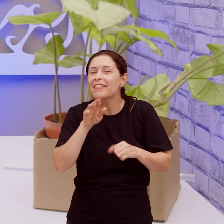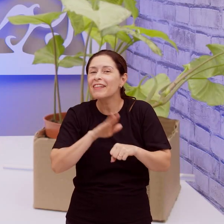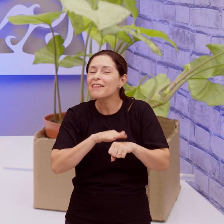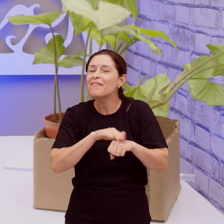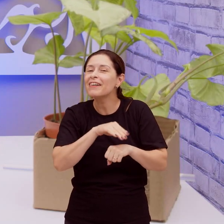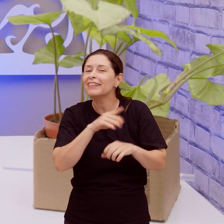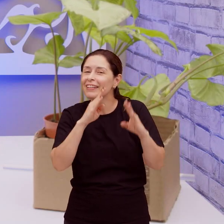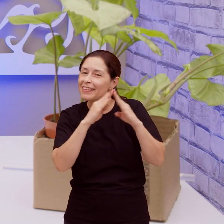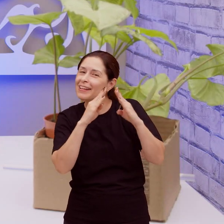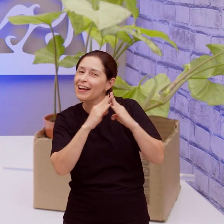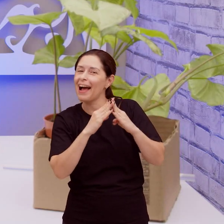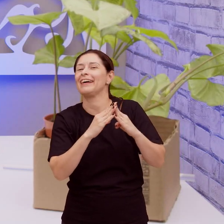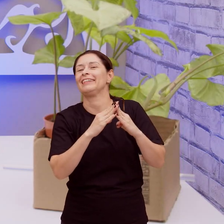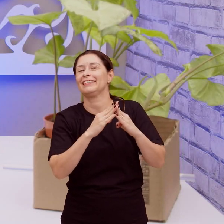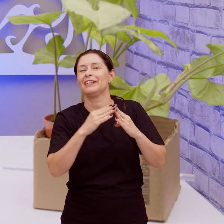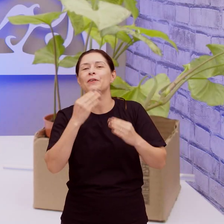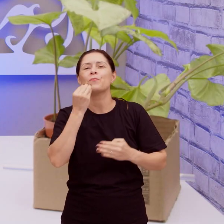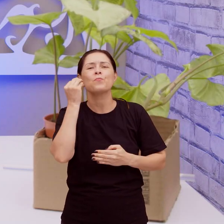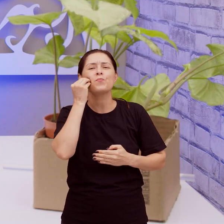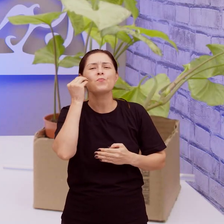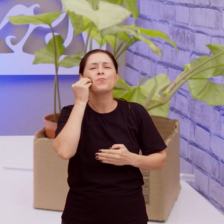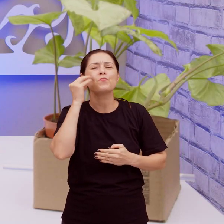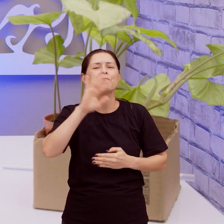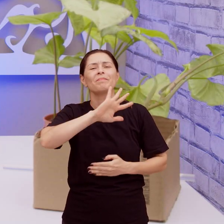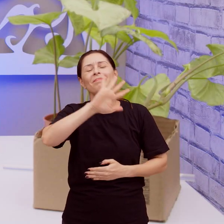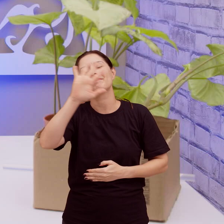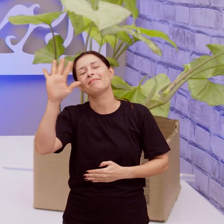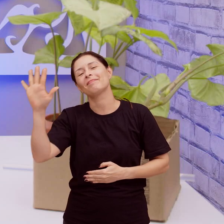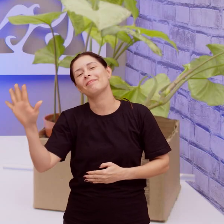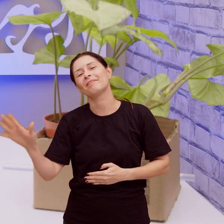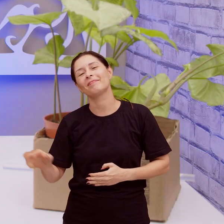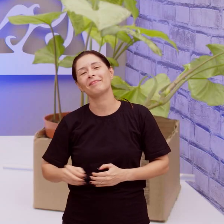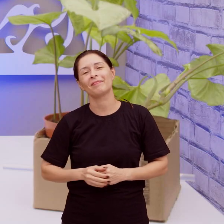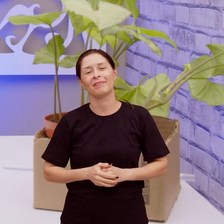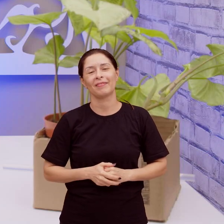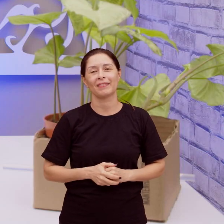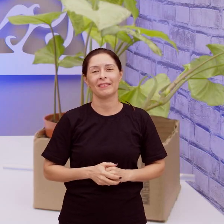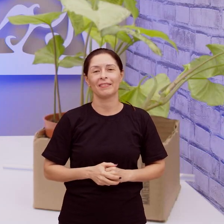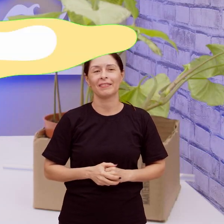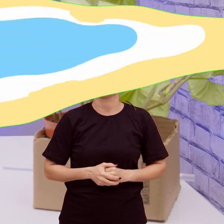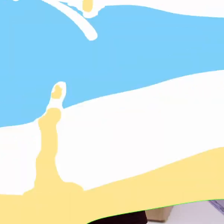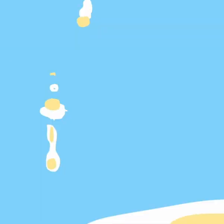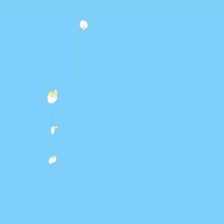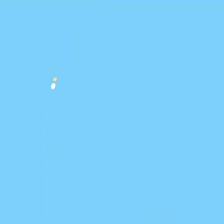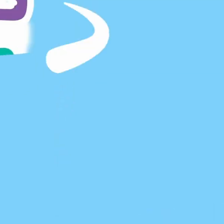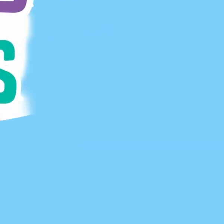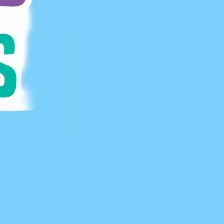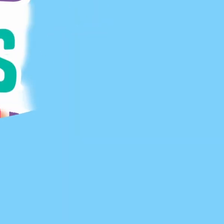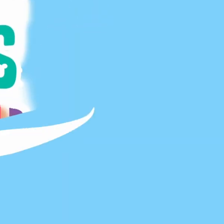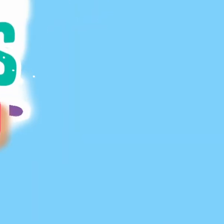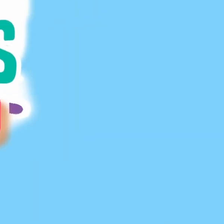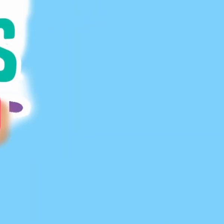na casinha de vocês. Um grande beijo, gente. Tchau, até a próxima. Tchau, tchau.